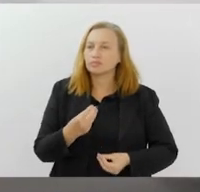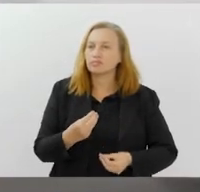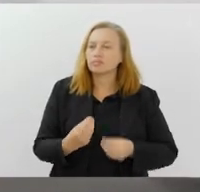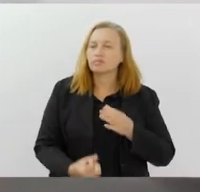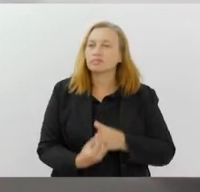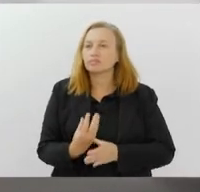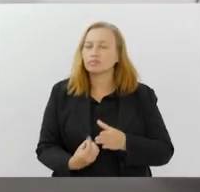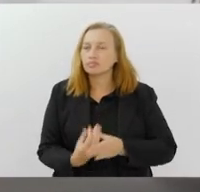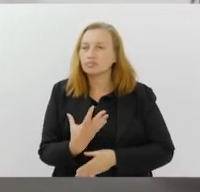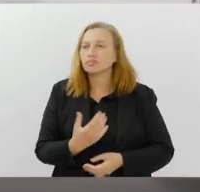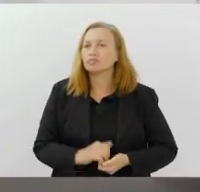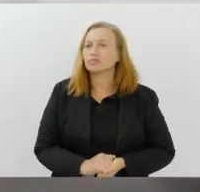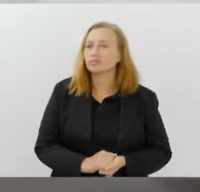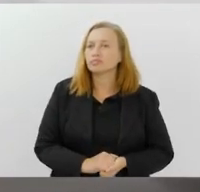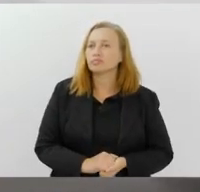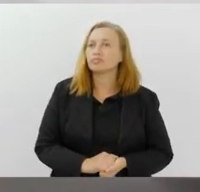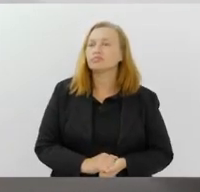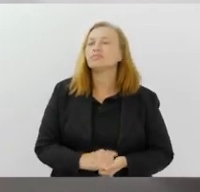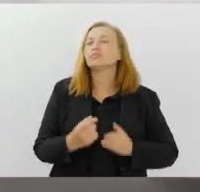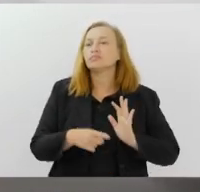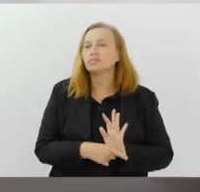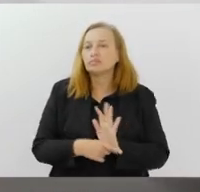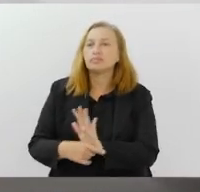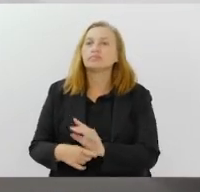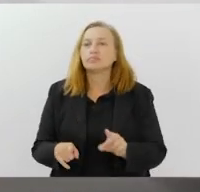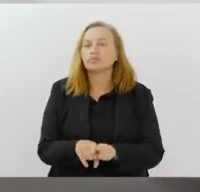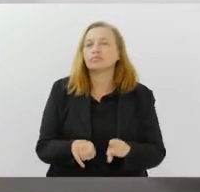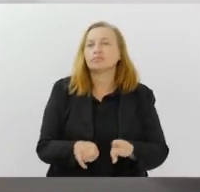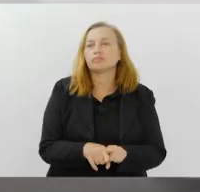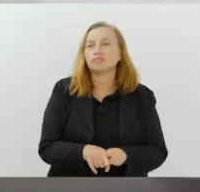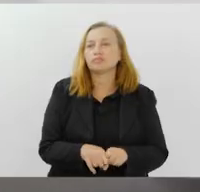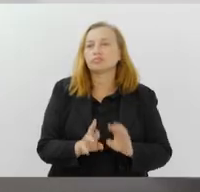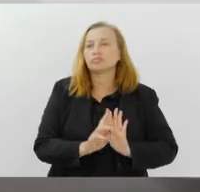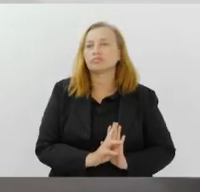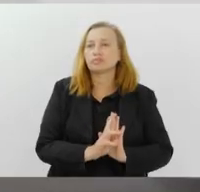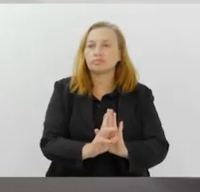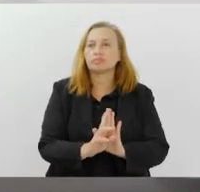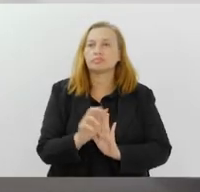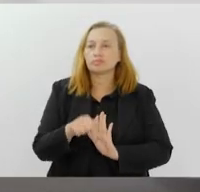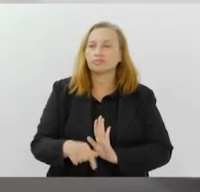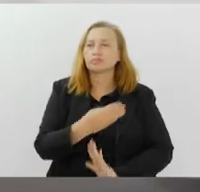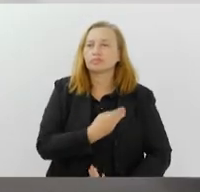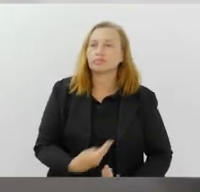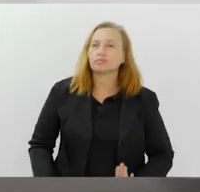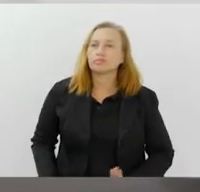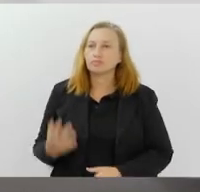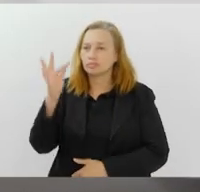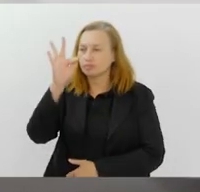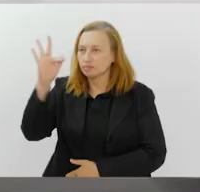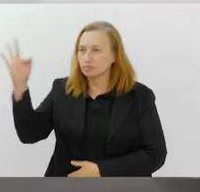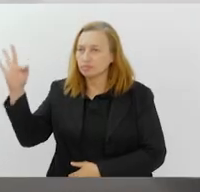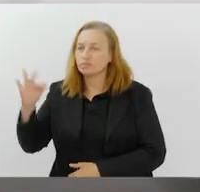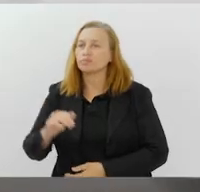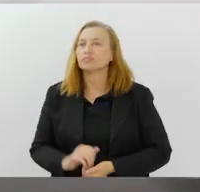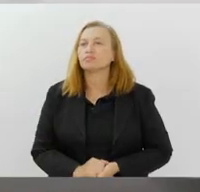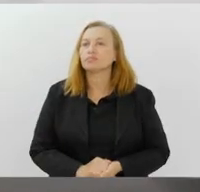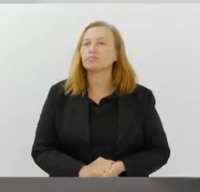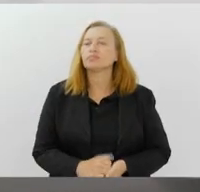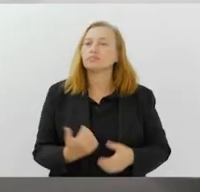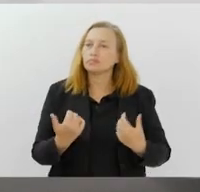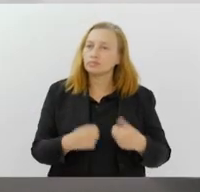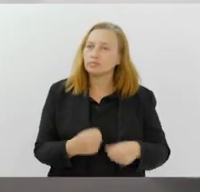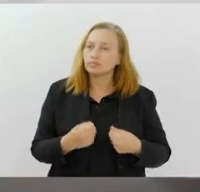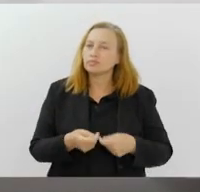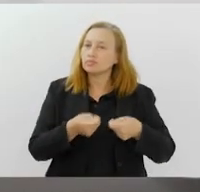Eh eu acho que é esse a contribuição também do nosso representante aqui do Governo Federal de alguma forma a gente precisa